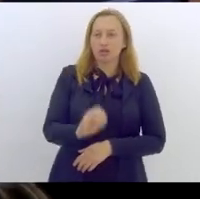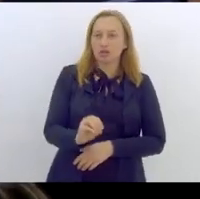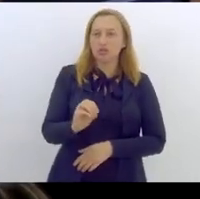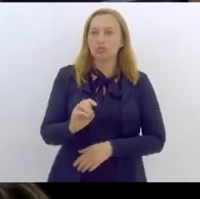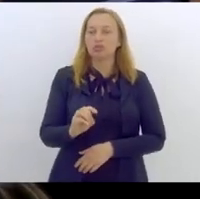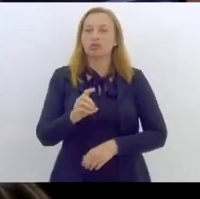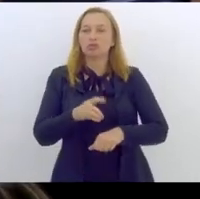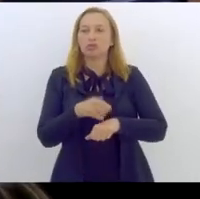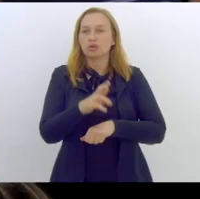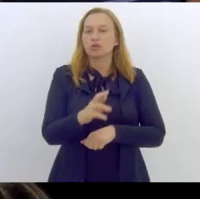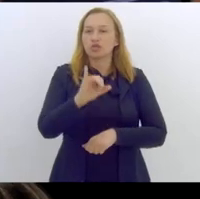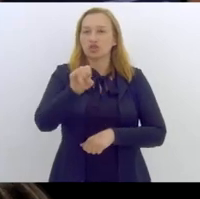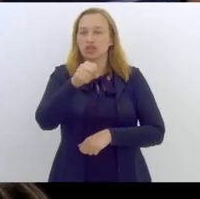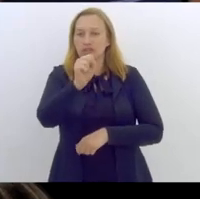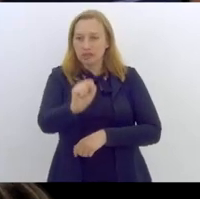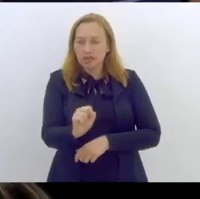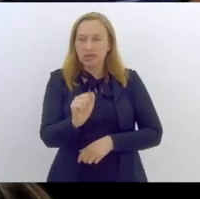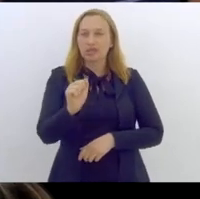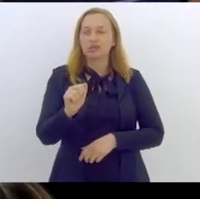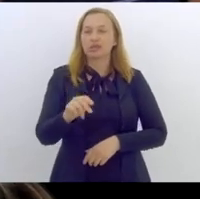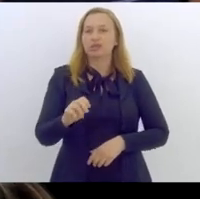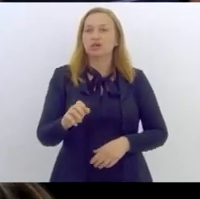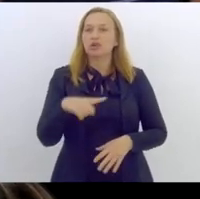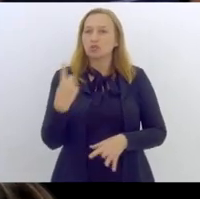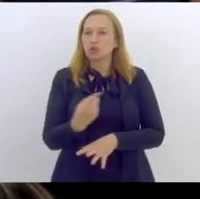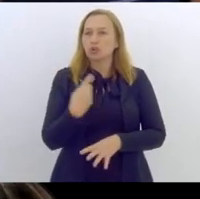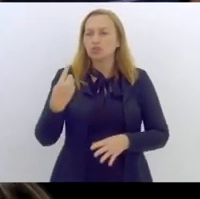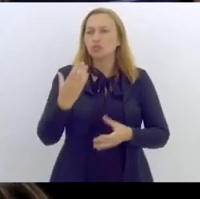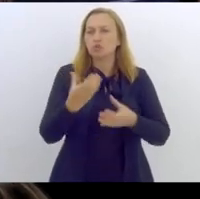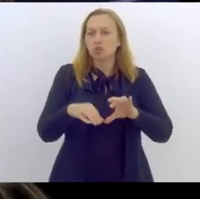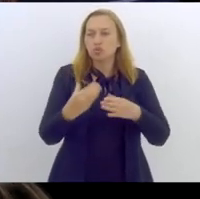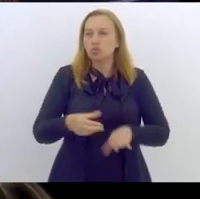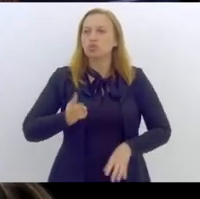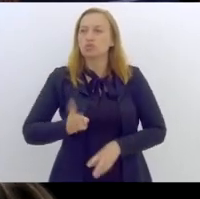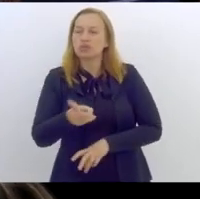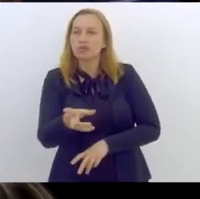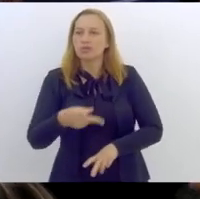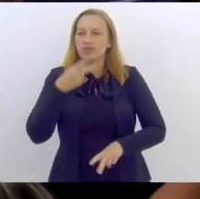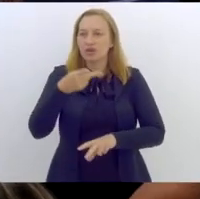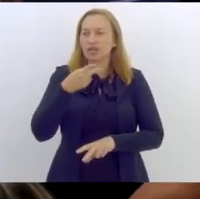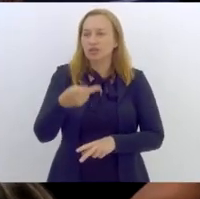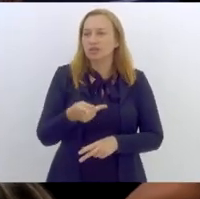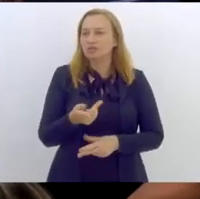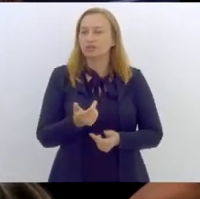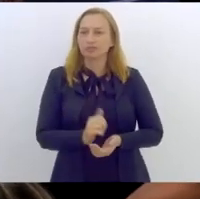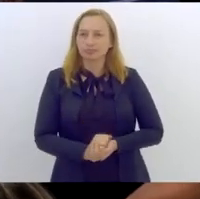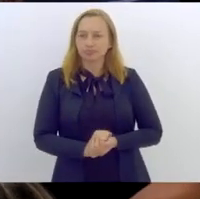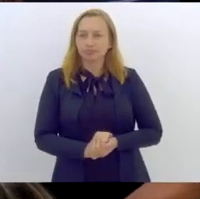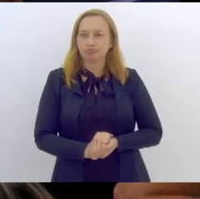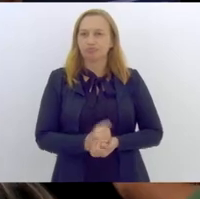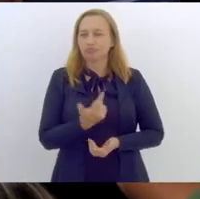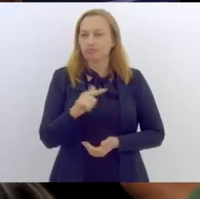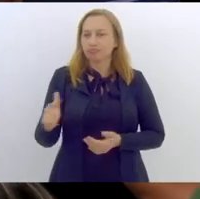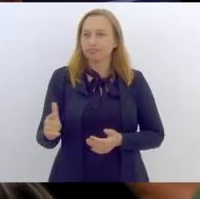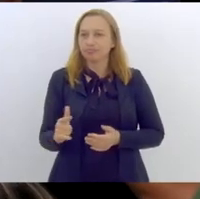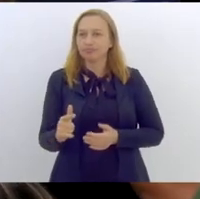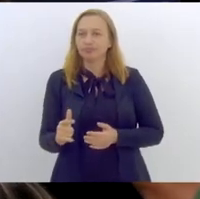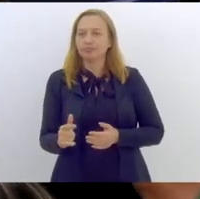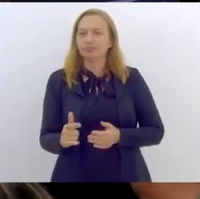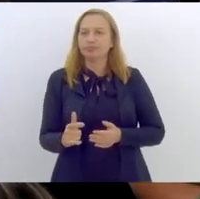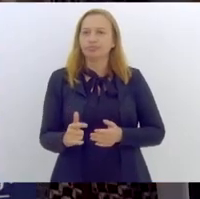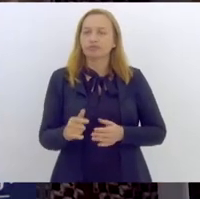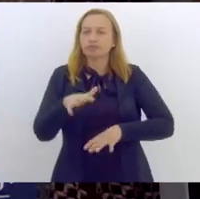é contra o nosso concurso a gente sempre vem falando isso não há ópice jurídico para nossa